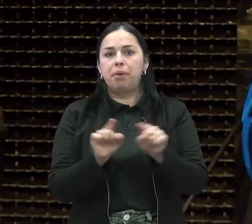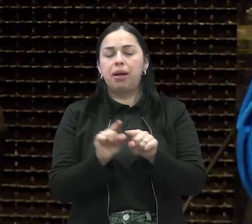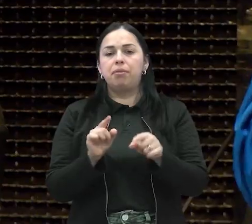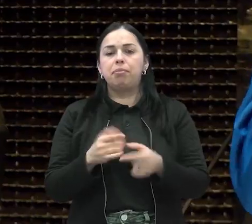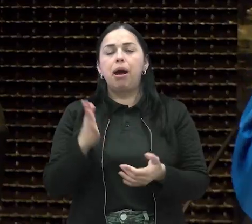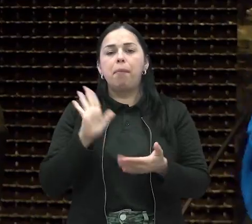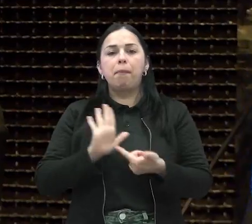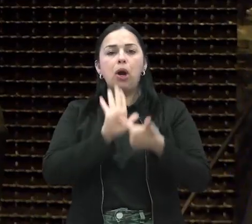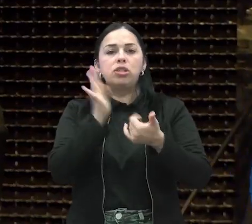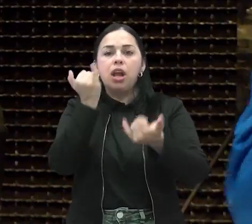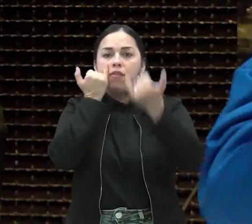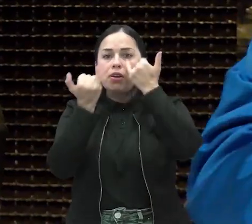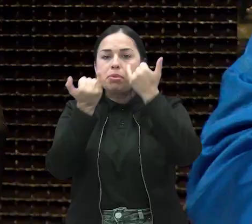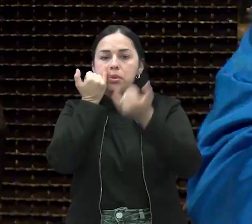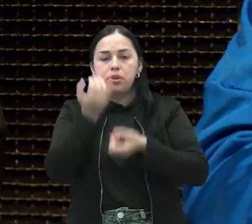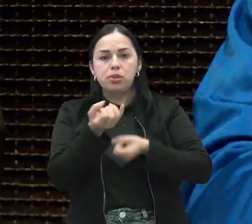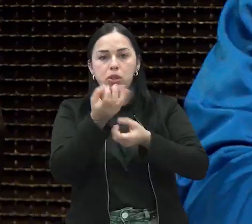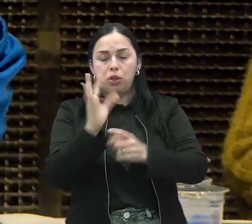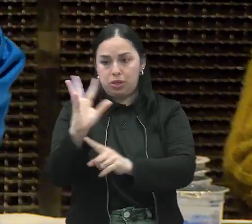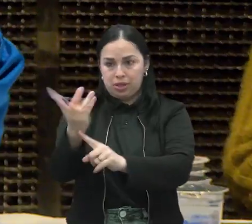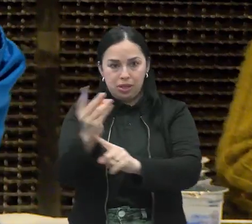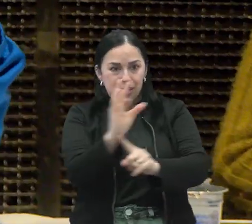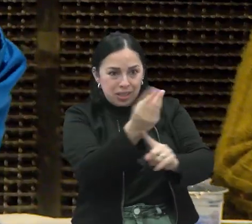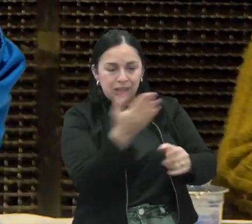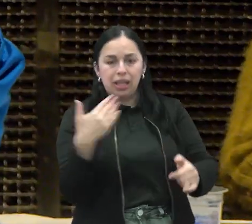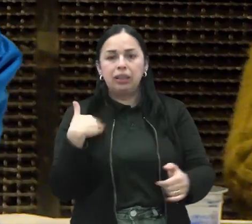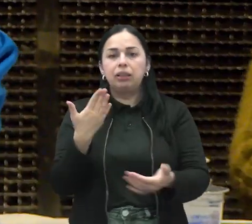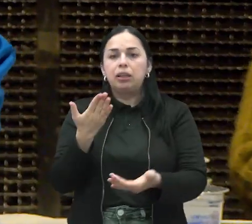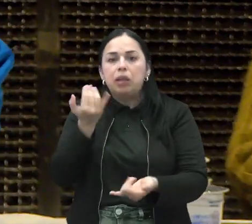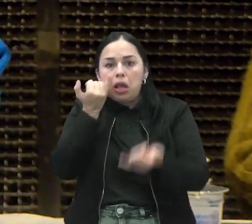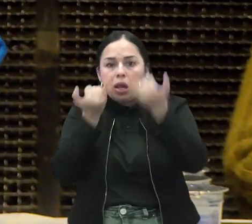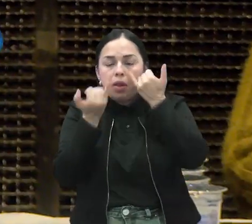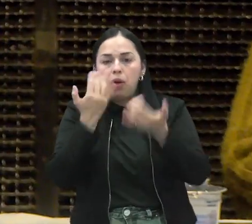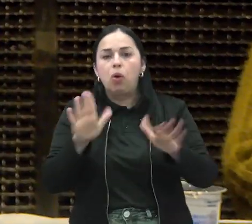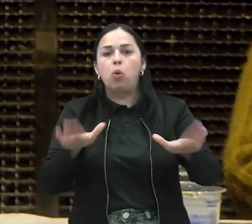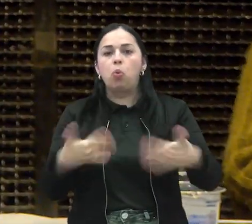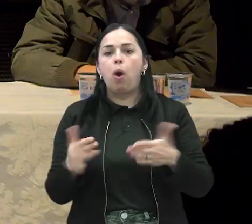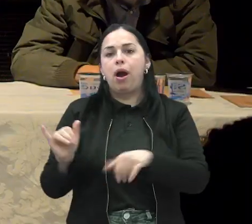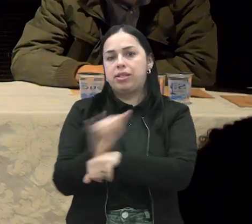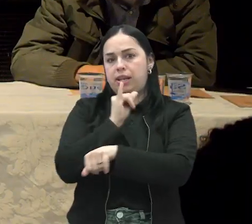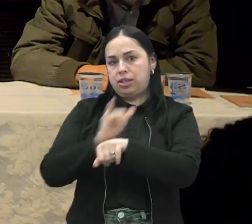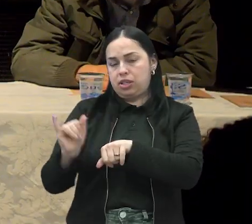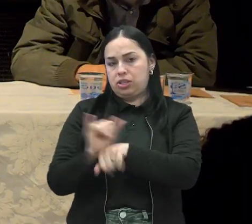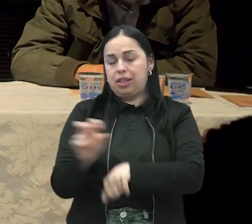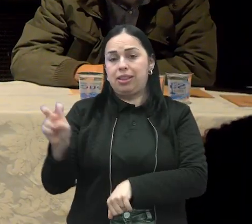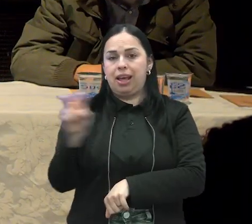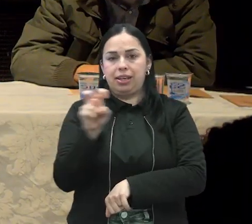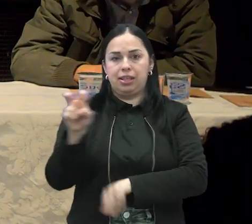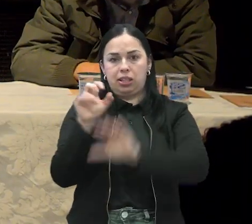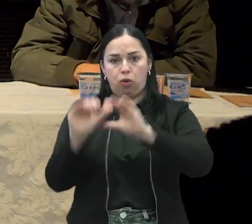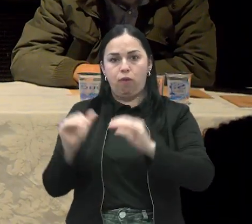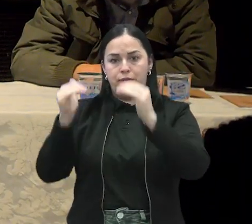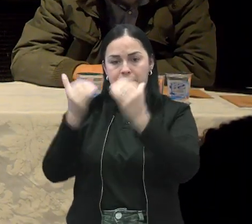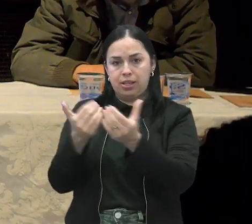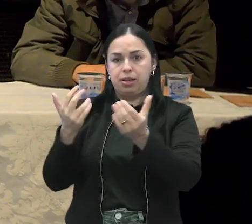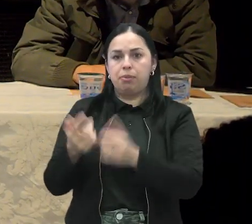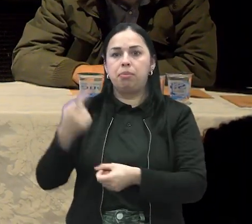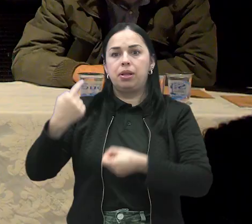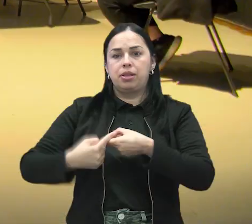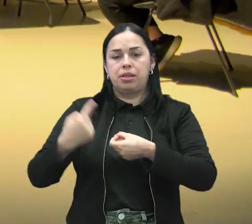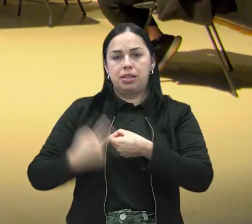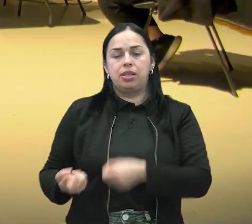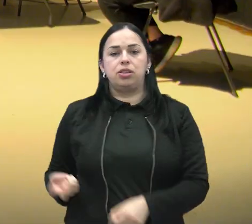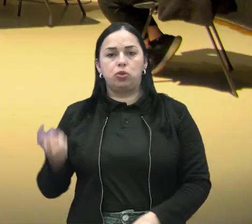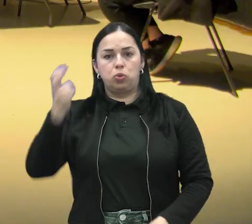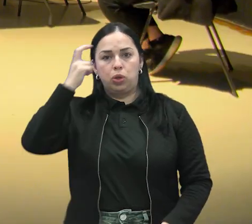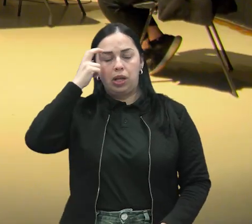também para prestar informações aos artistas sobre as diretrizes que serão abordadas na 5ª Conferência Municipal de Cultura,